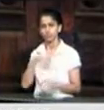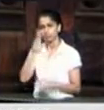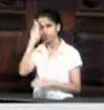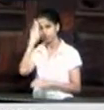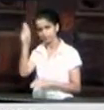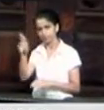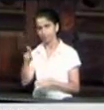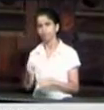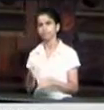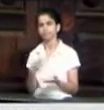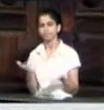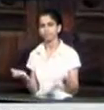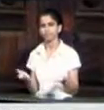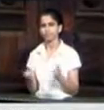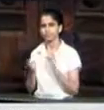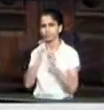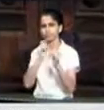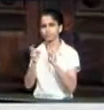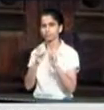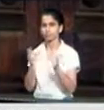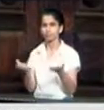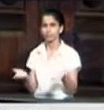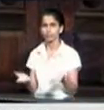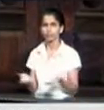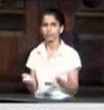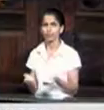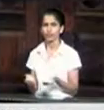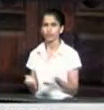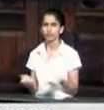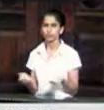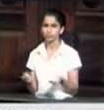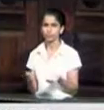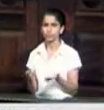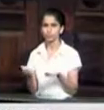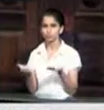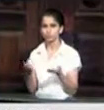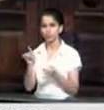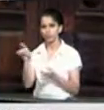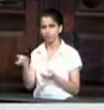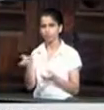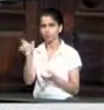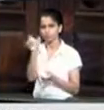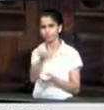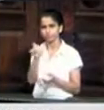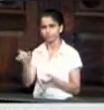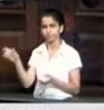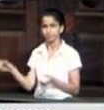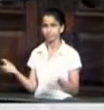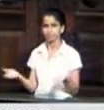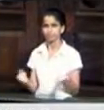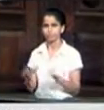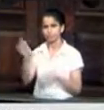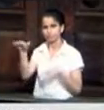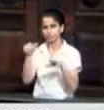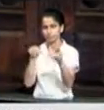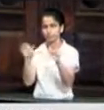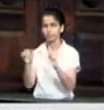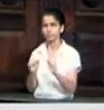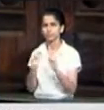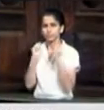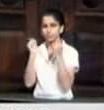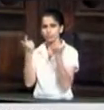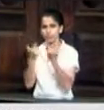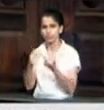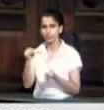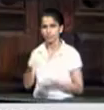para debater com os verdadeiros protagonistas desse processo. Chamemos a essa casa o